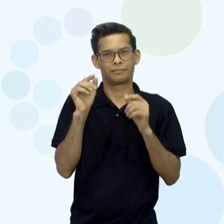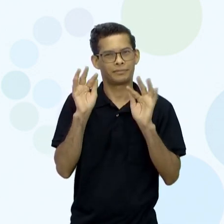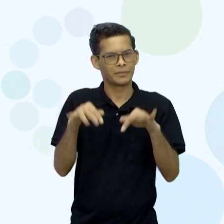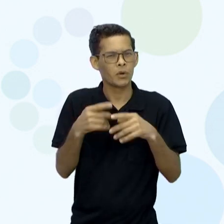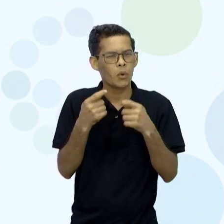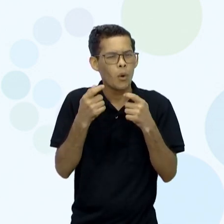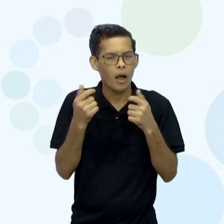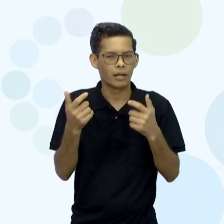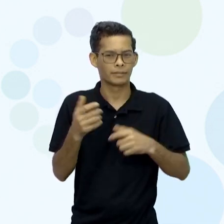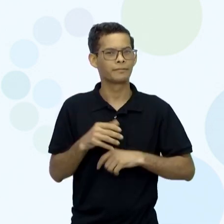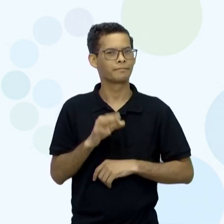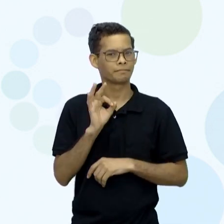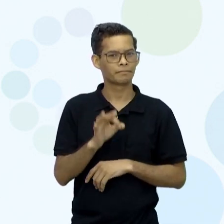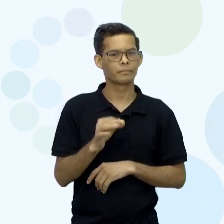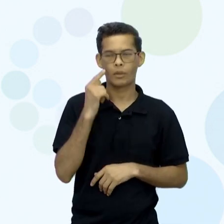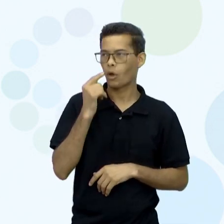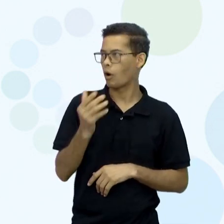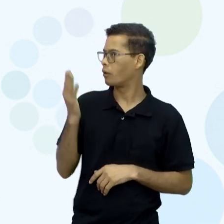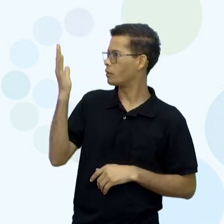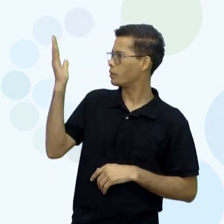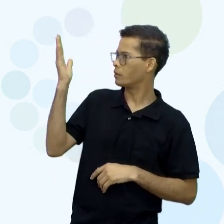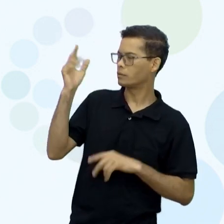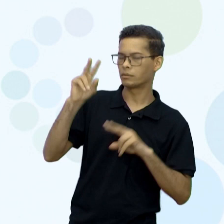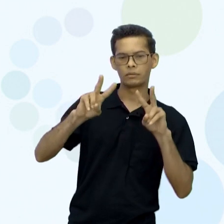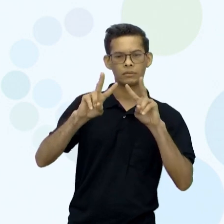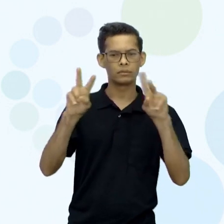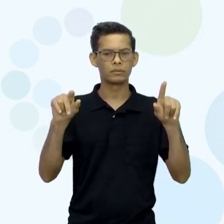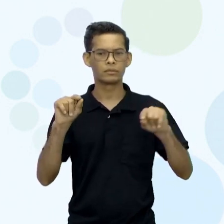finalizando fenômenos ondulatórios. Já estamos no dia aí